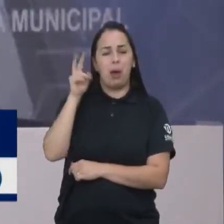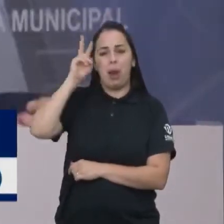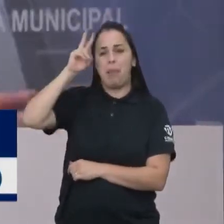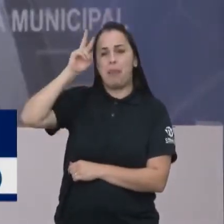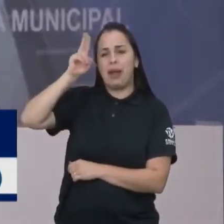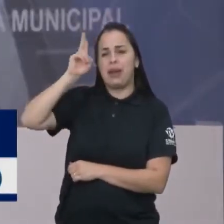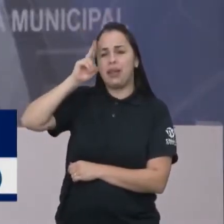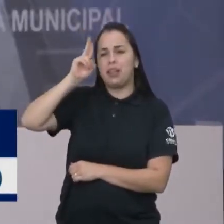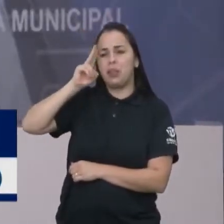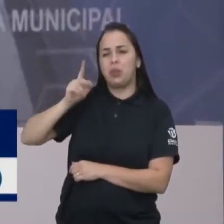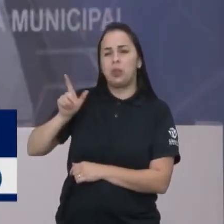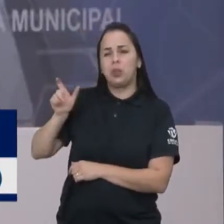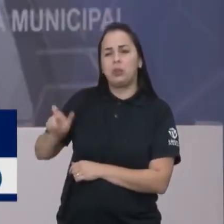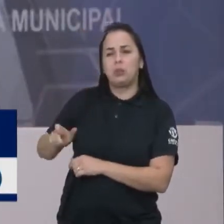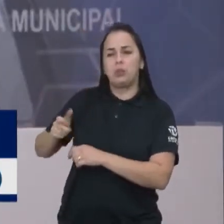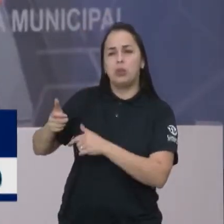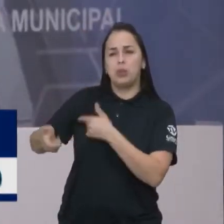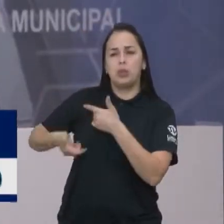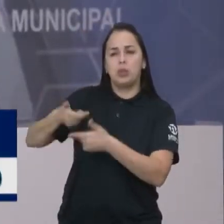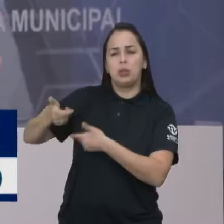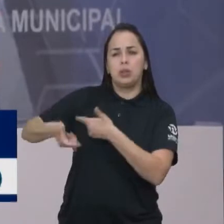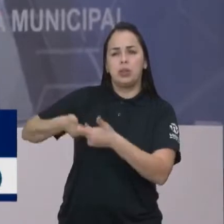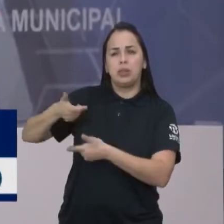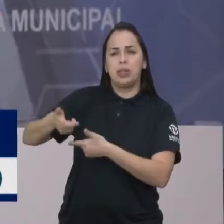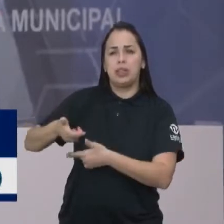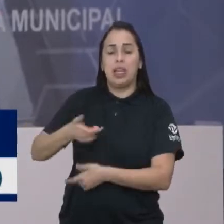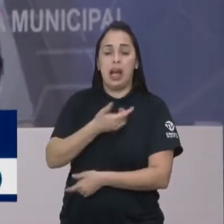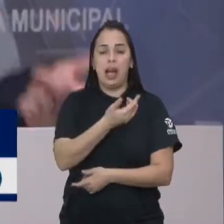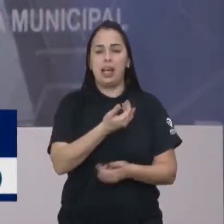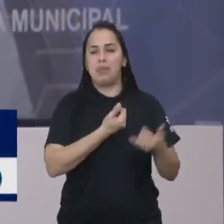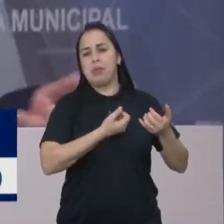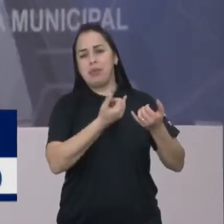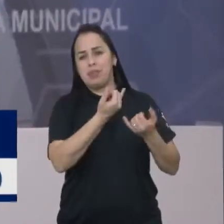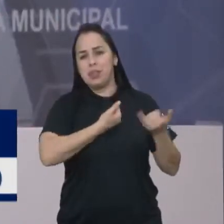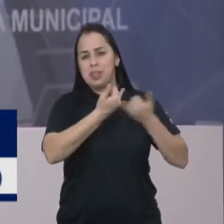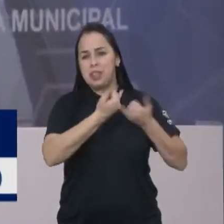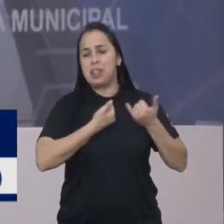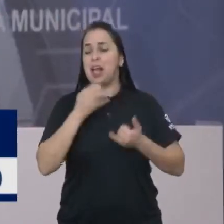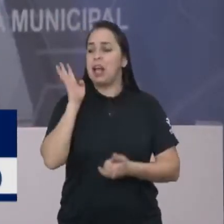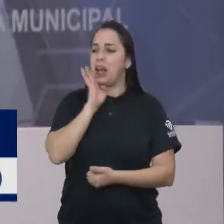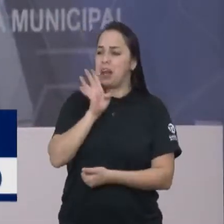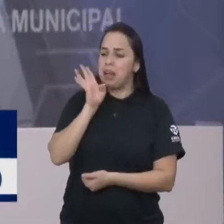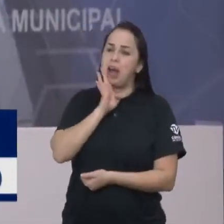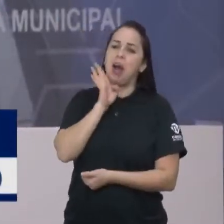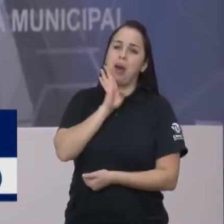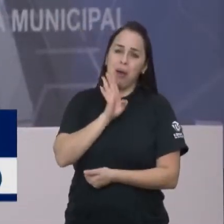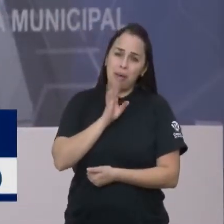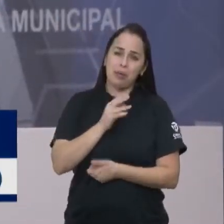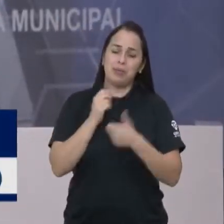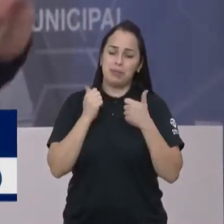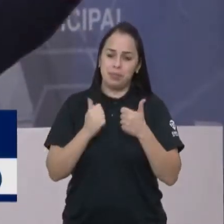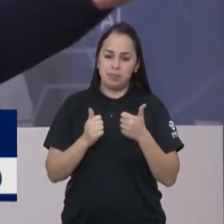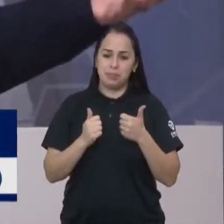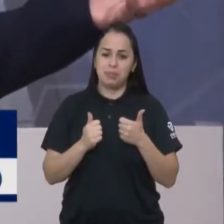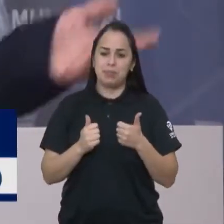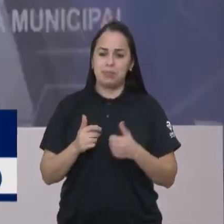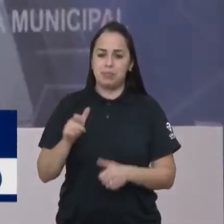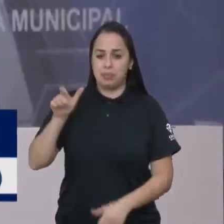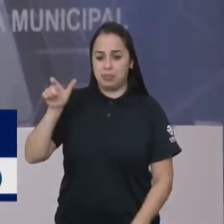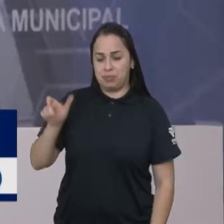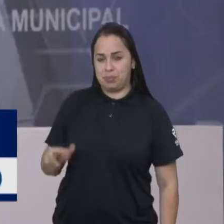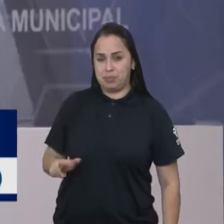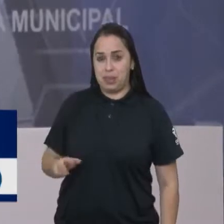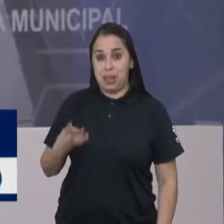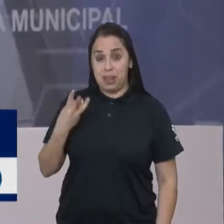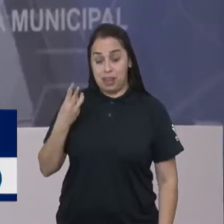sabia que ele tinha participado, e o Pedro falou, pô, que legal, Aldo, é tudo isso mesmo que eu estou escutando, né? Então, assim, uma pessoa que ficou